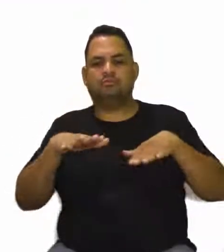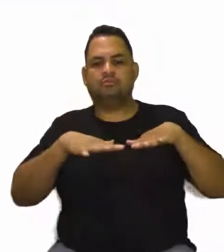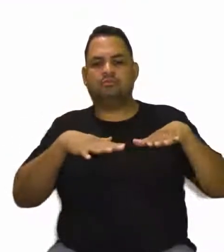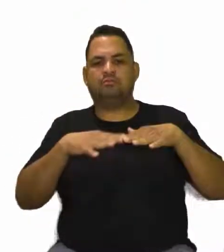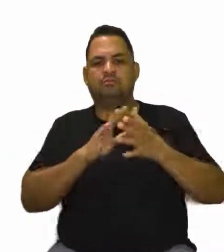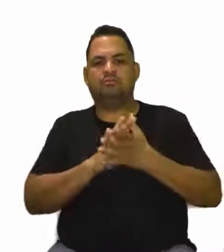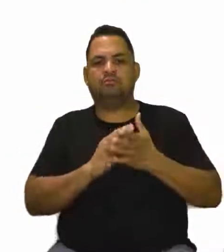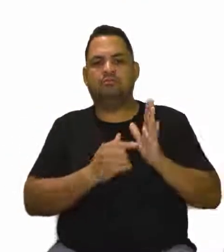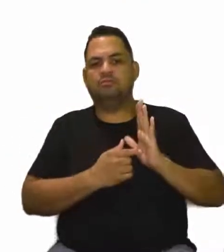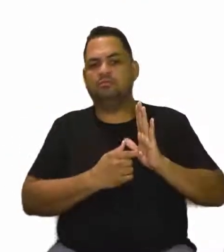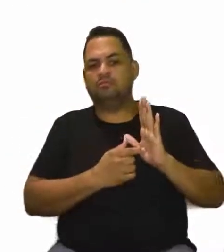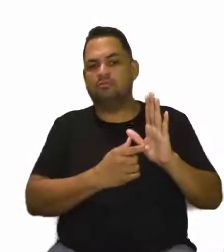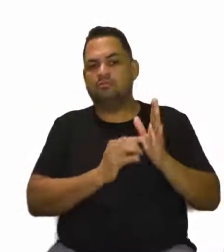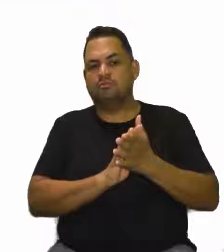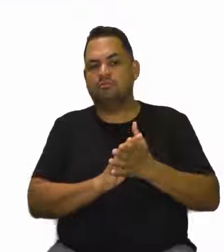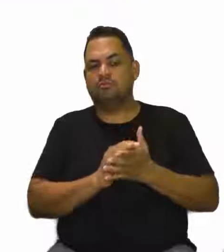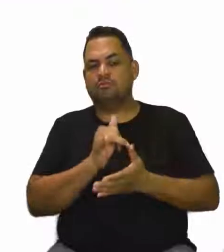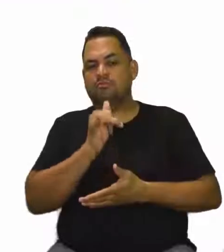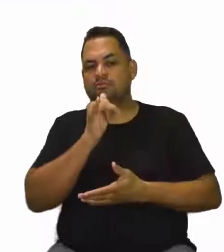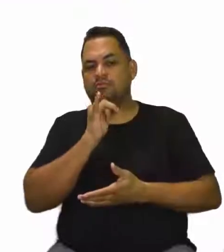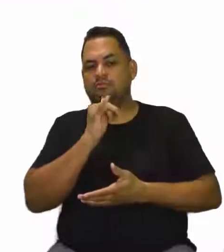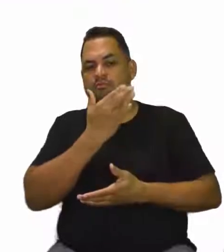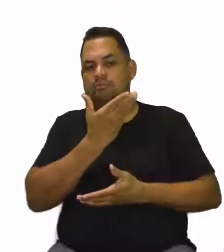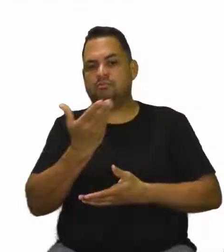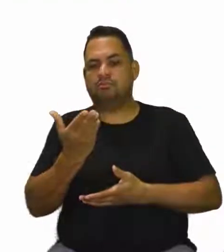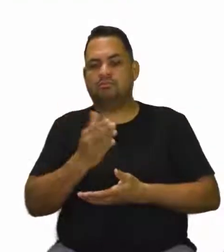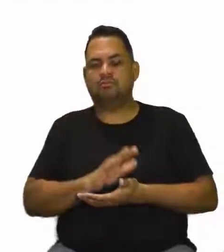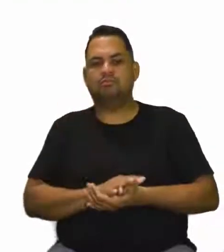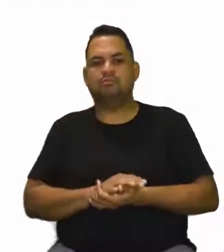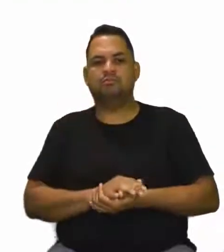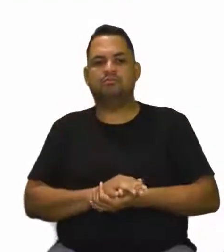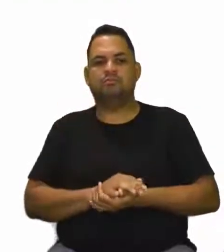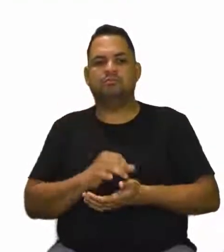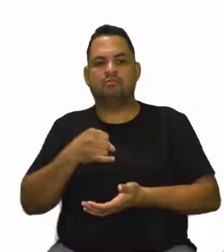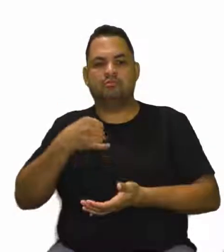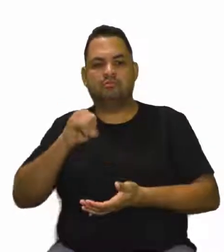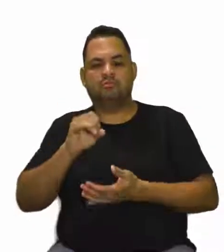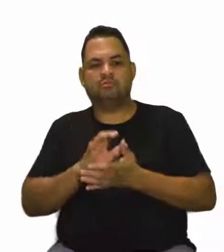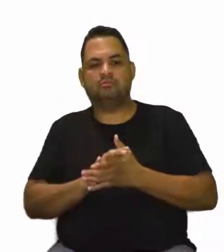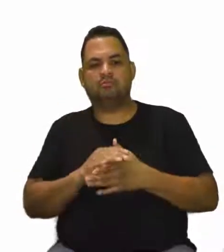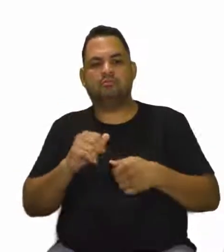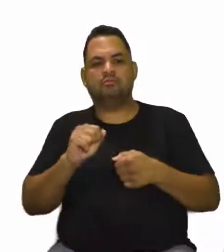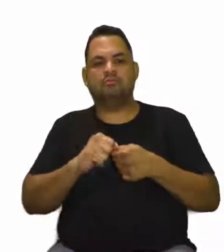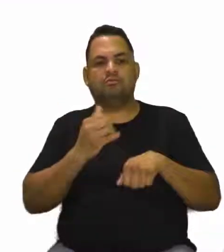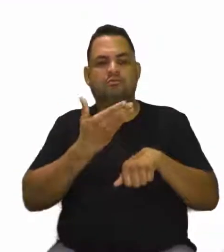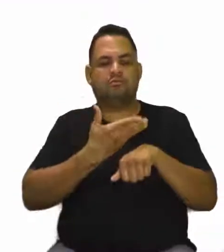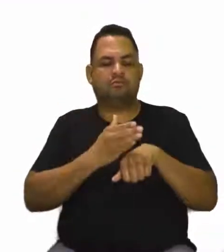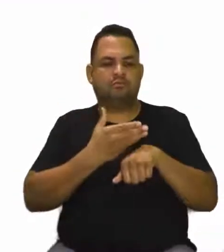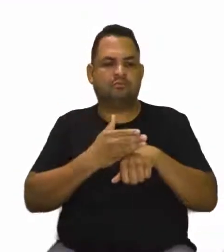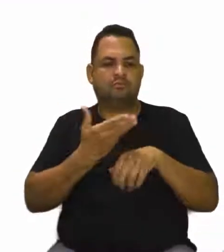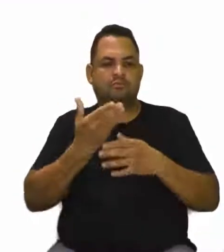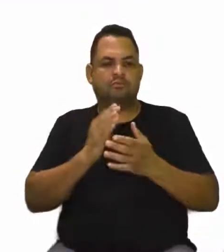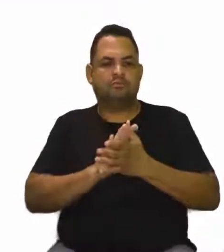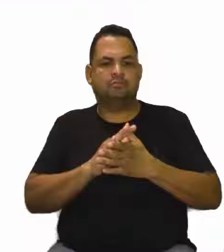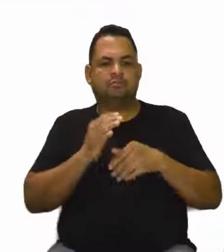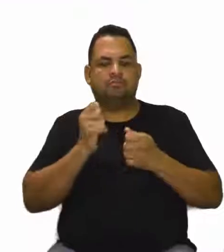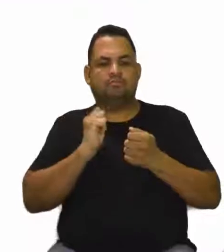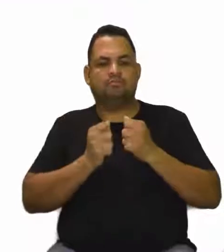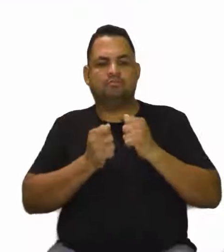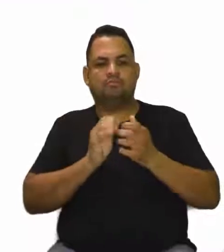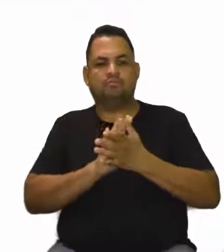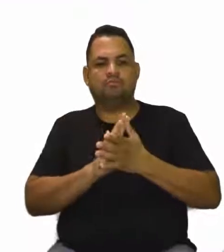alguns exemplos para vocês perceberem aqui junto comigo. Então, se eu faço treinamento funcional e eu